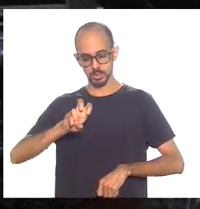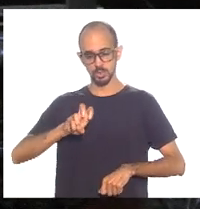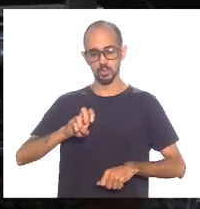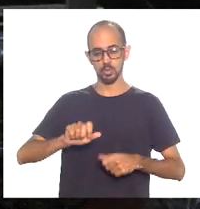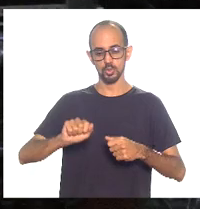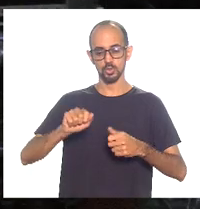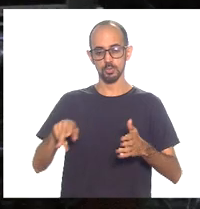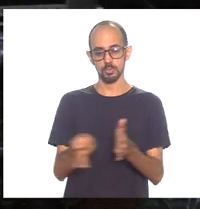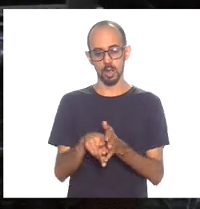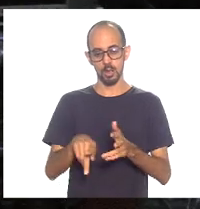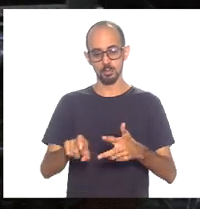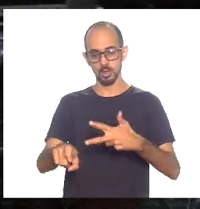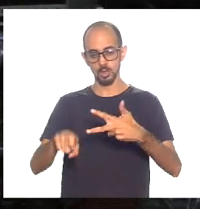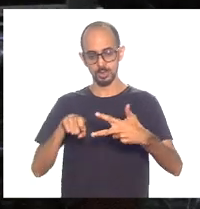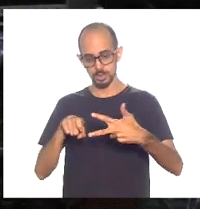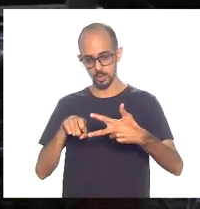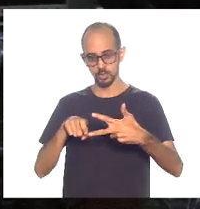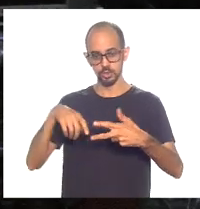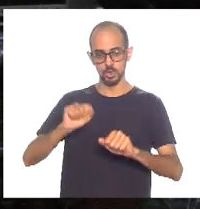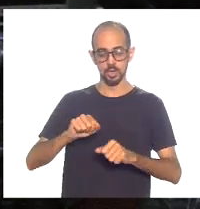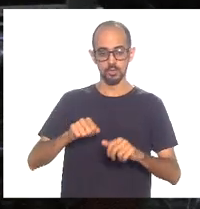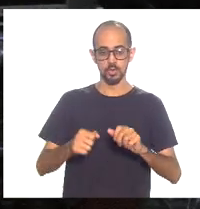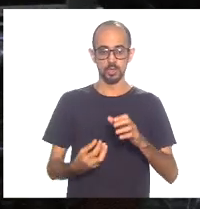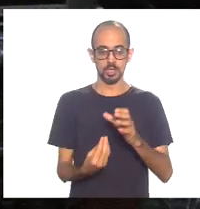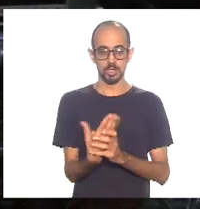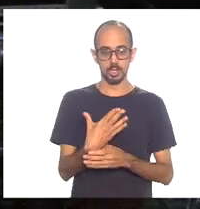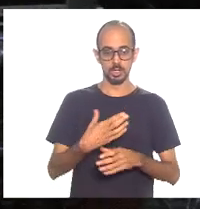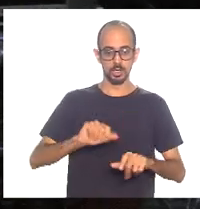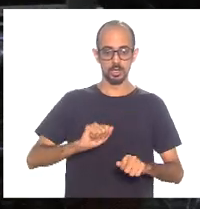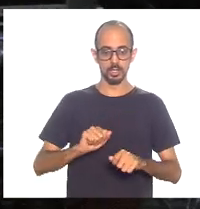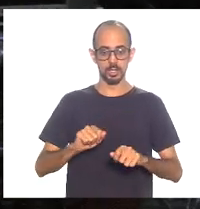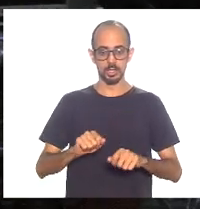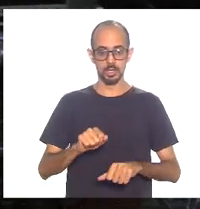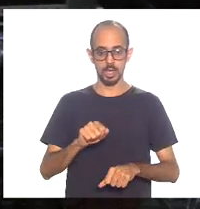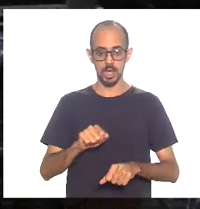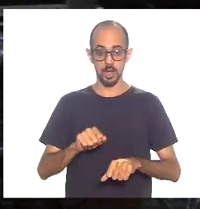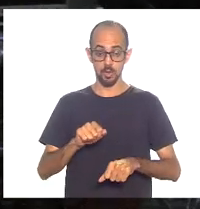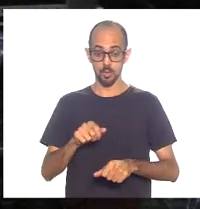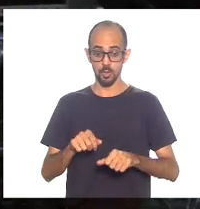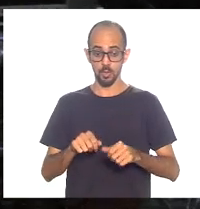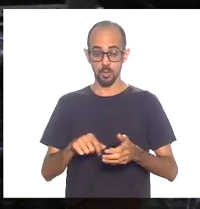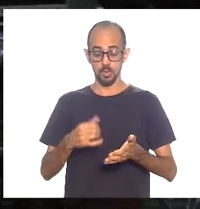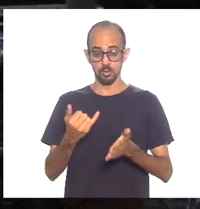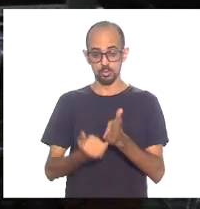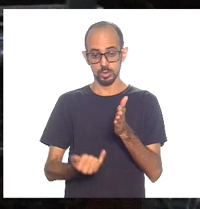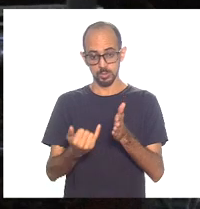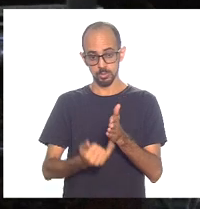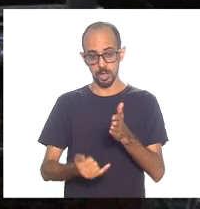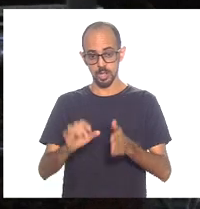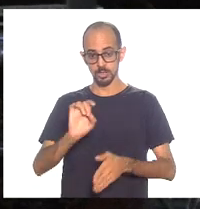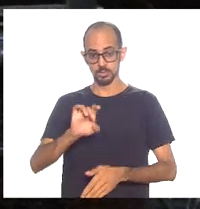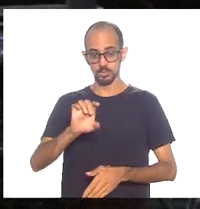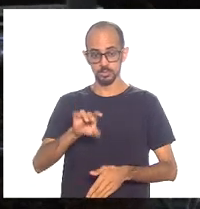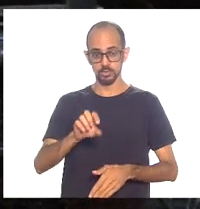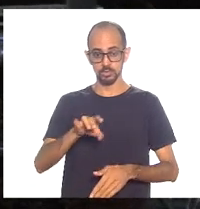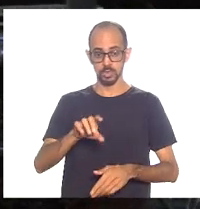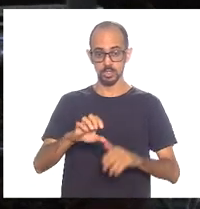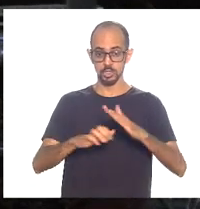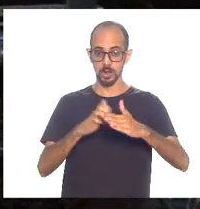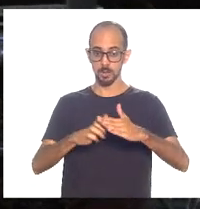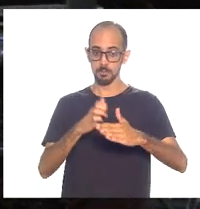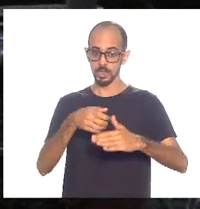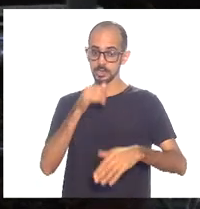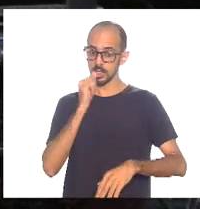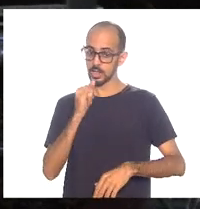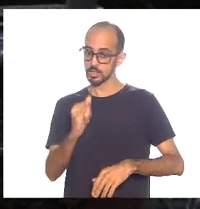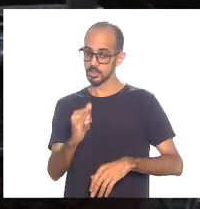Executivo, mensagem 9 de 21, que estabelece tratamento tributário especial para empresas produtoras de energia termoelétrica beneficiárias